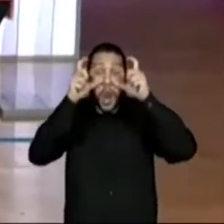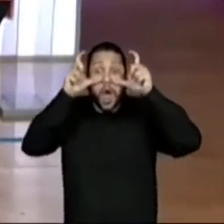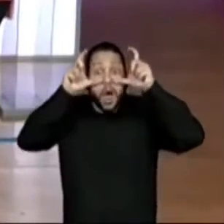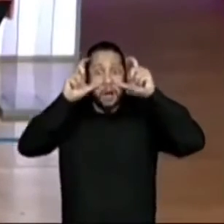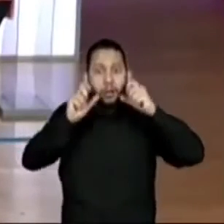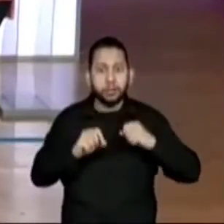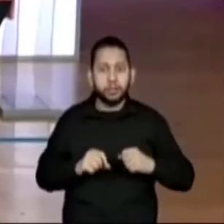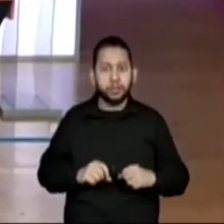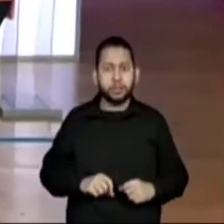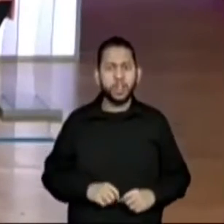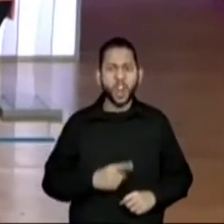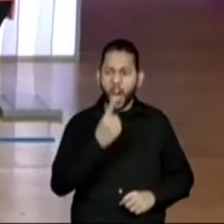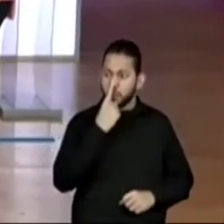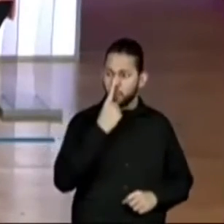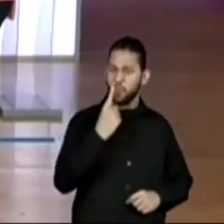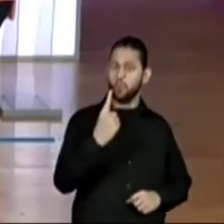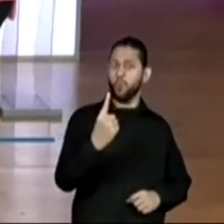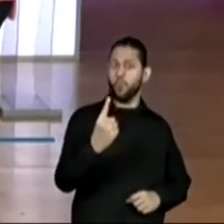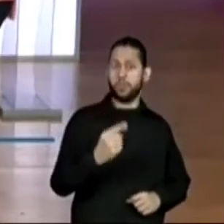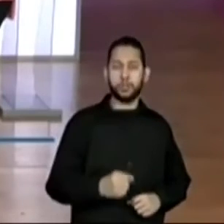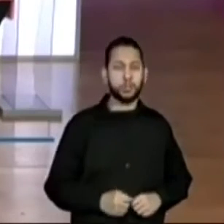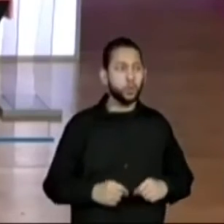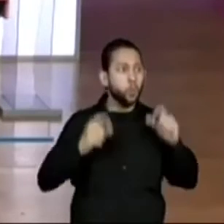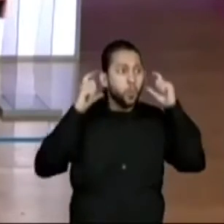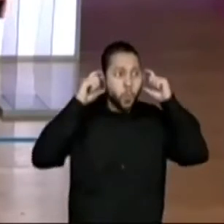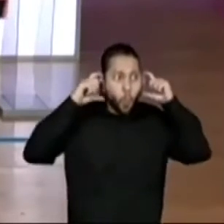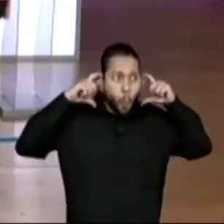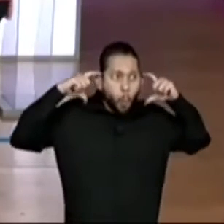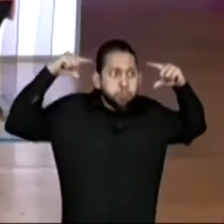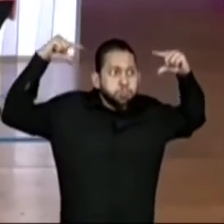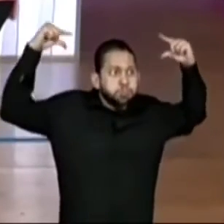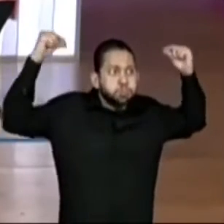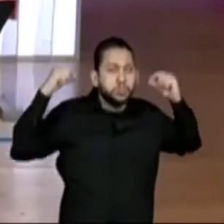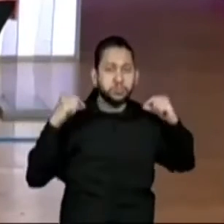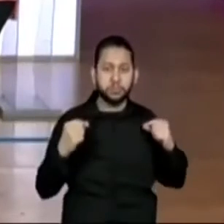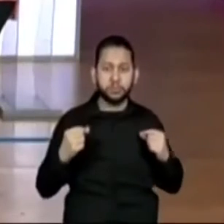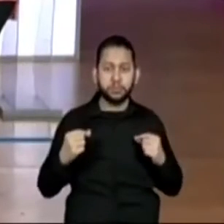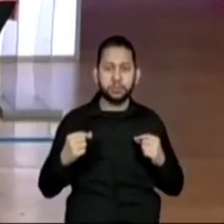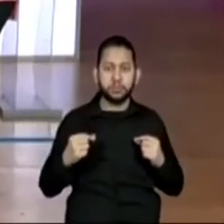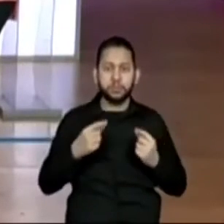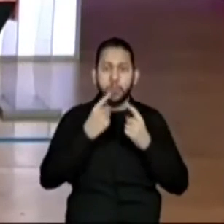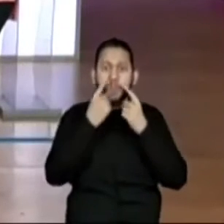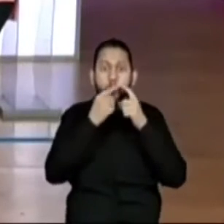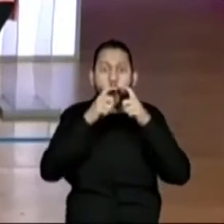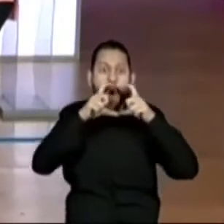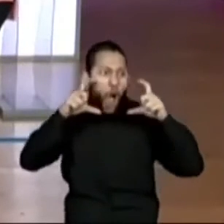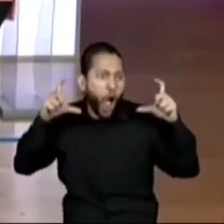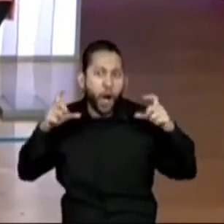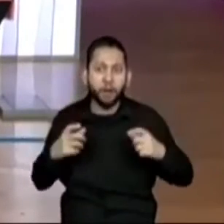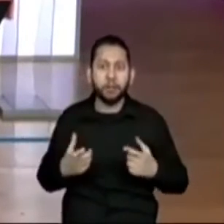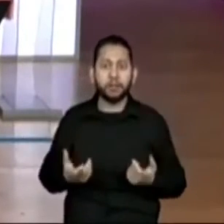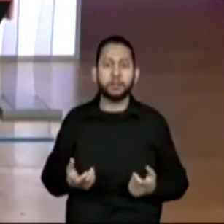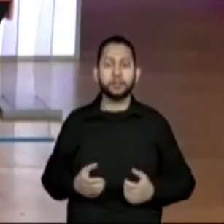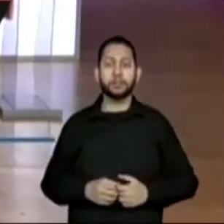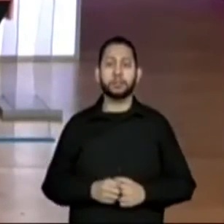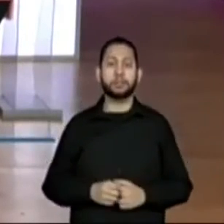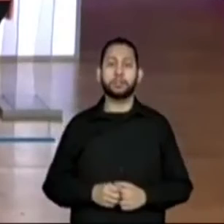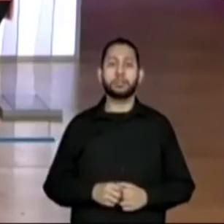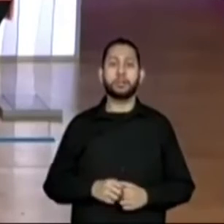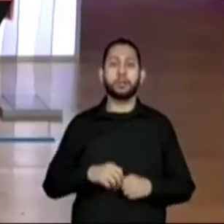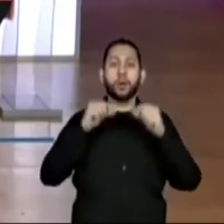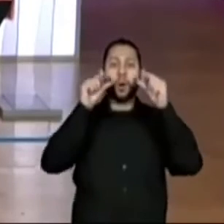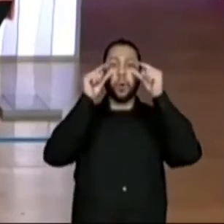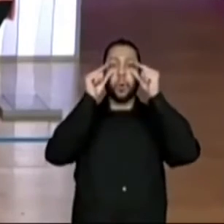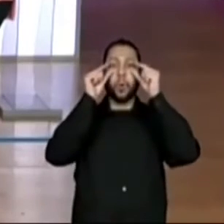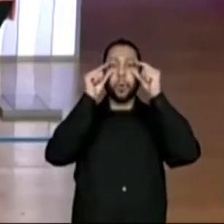grande, a gente já imagina uma coisa maior, né? Uma proporção bem maior. Se fala só, que